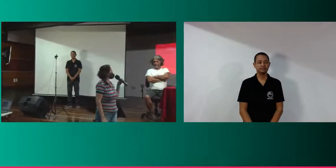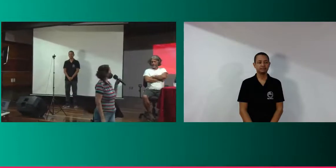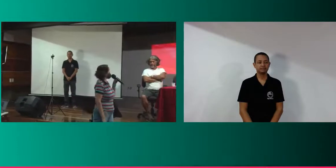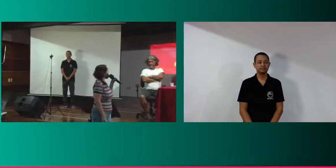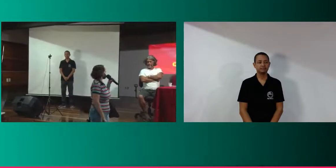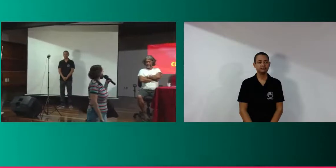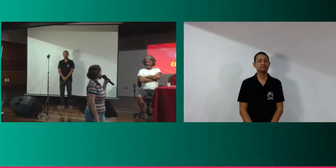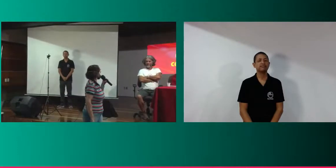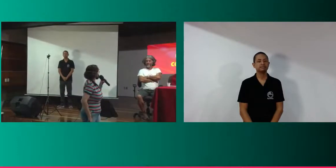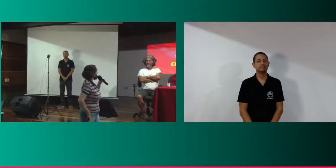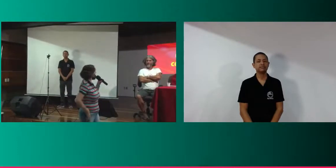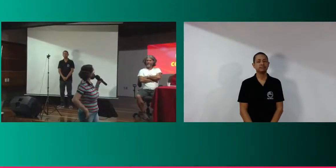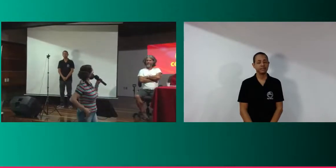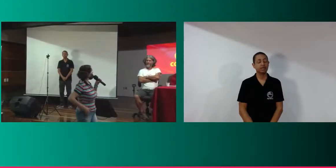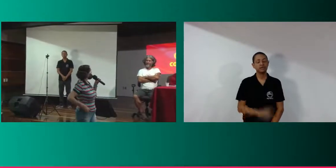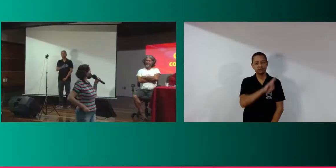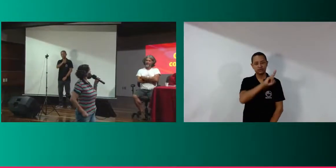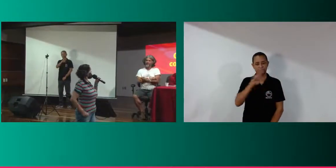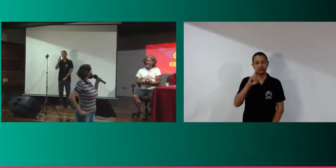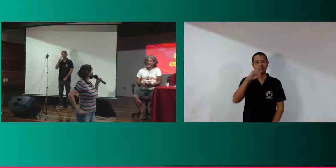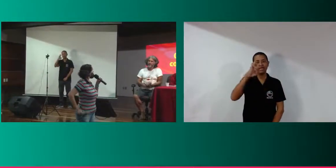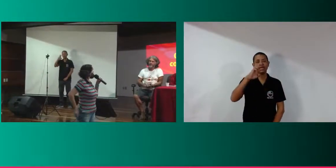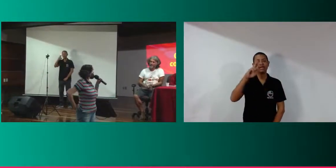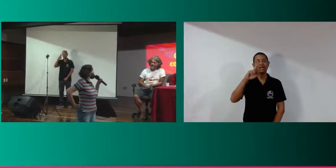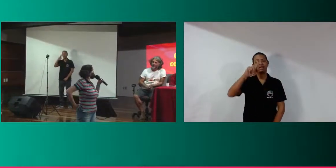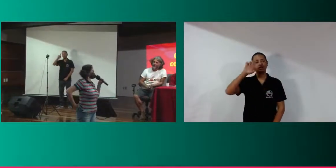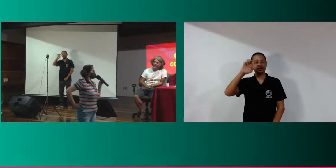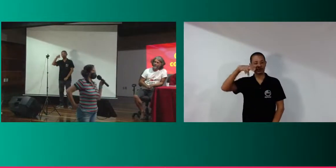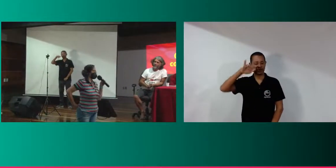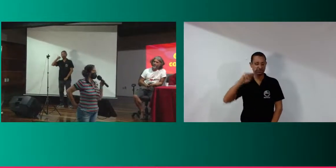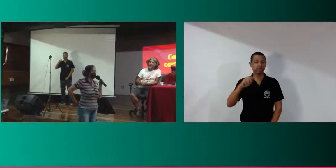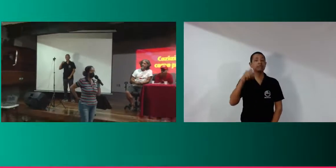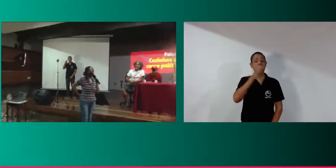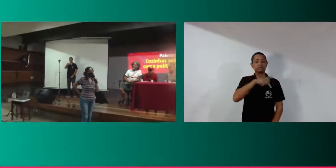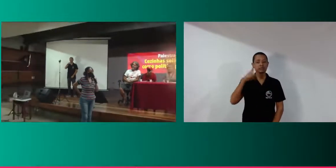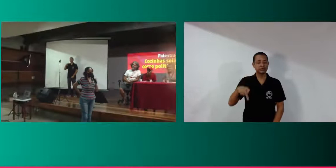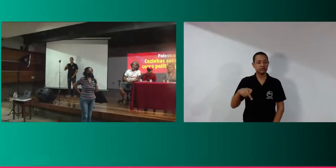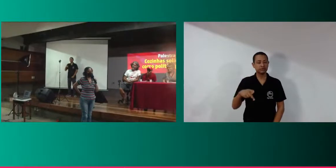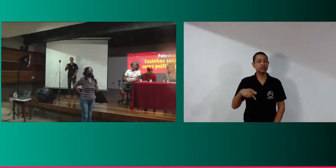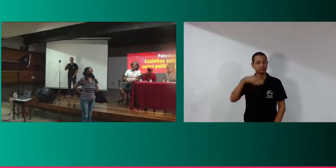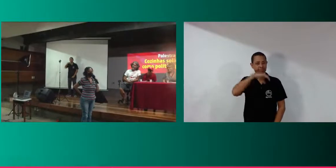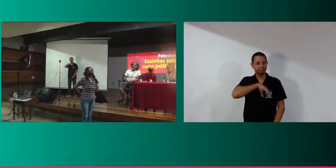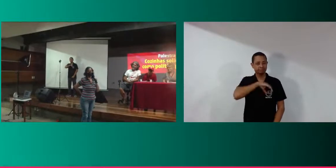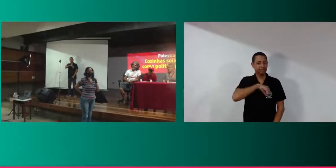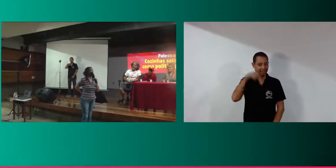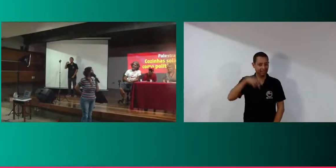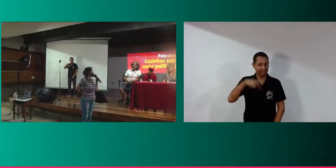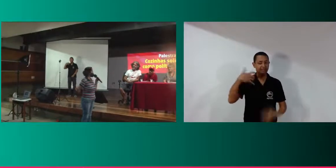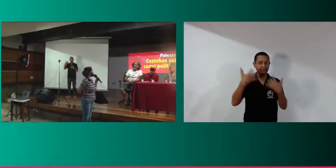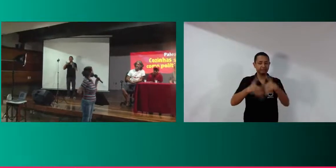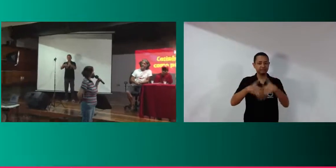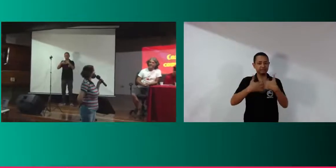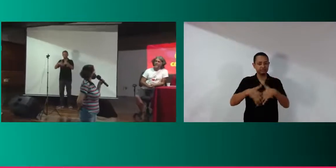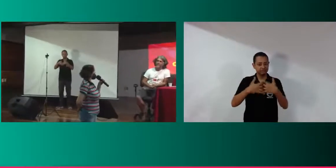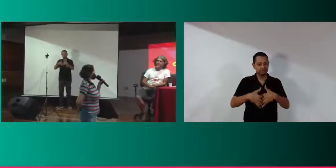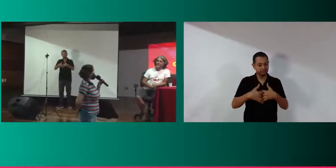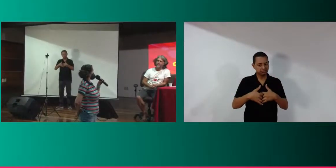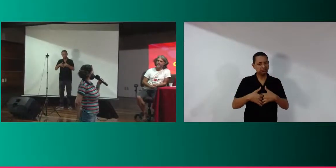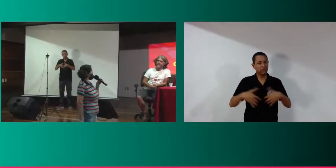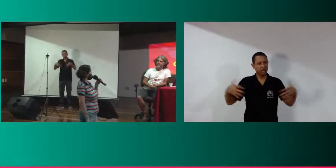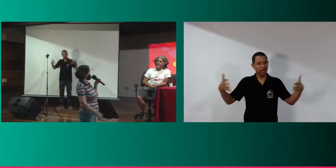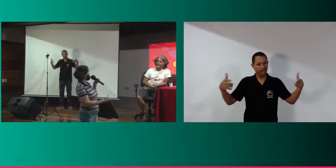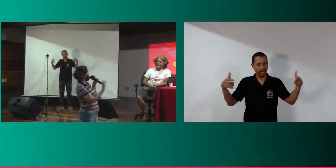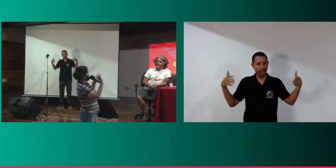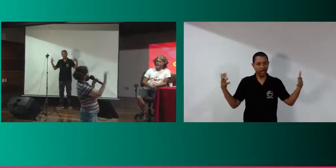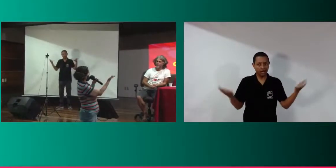é boa tarde eu sou Eugênia professora de língua portuguesa que da instituição e esse é o momento para mim muito singular